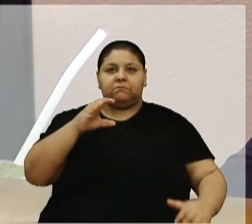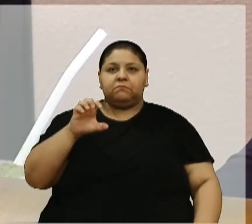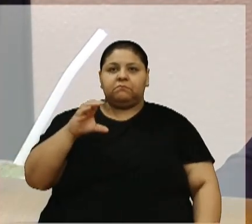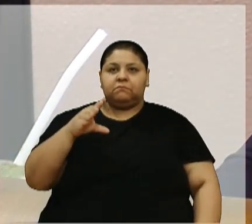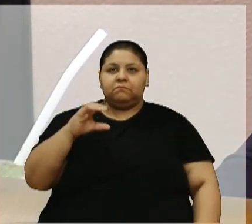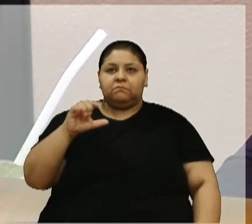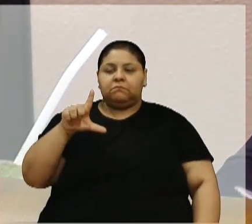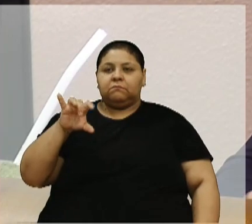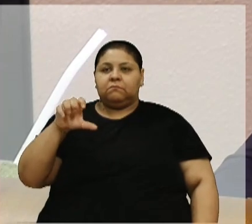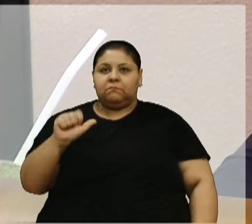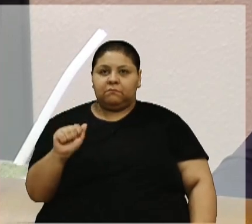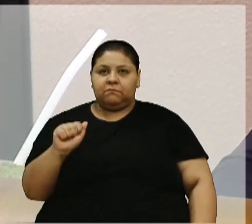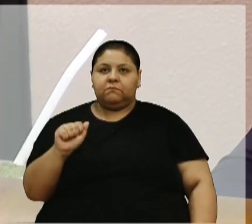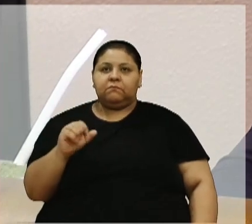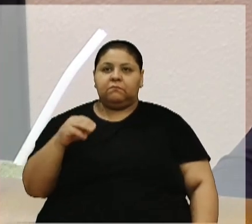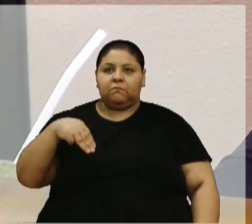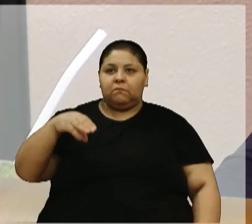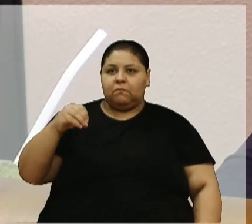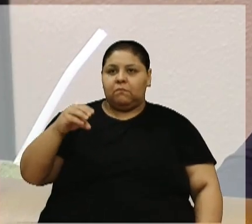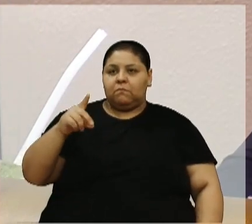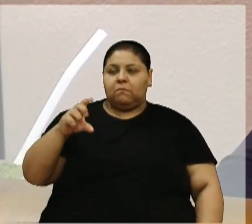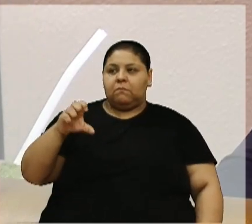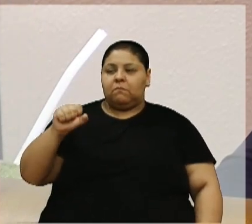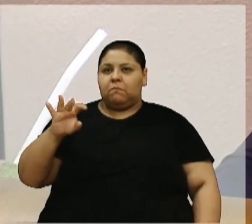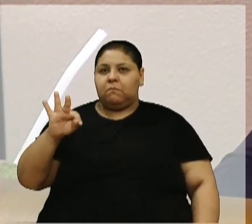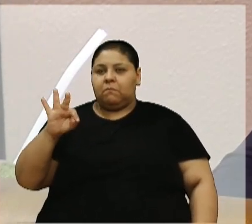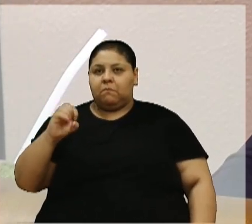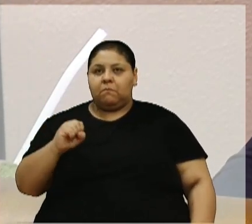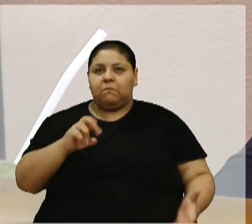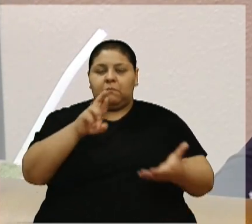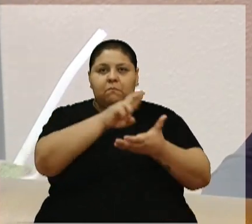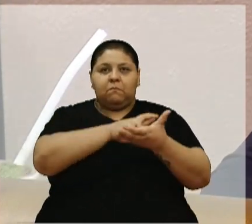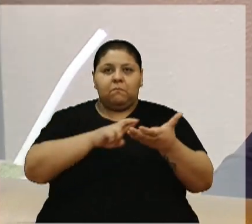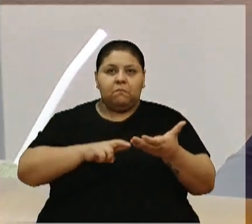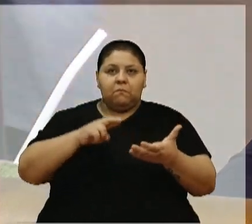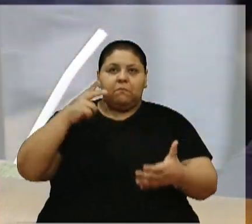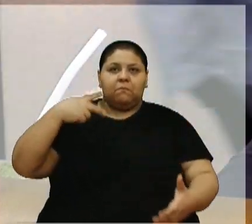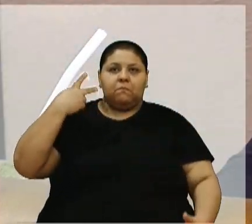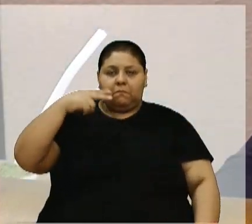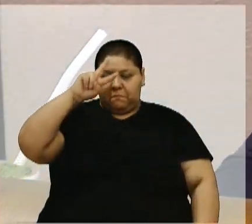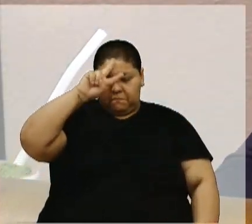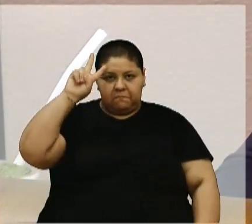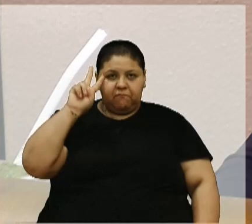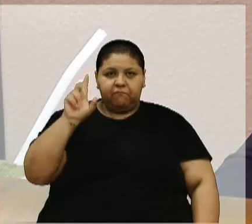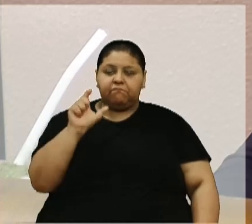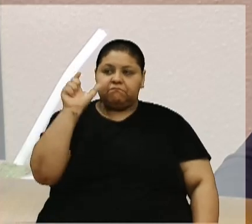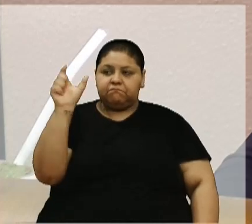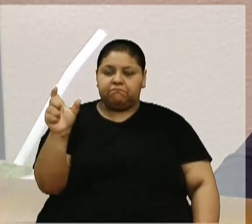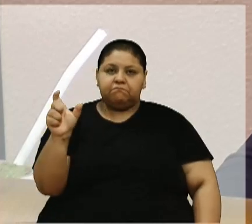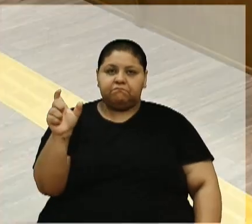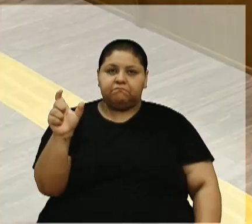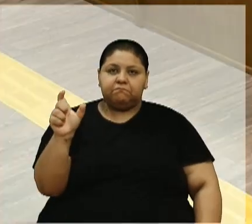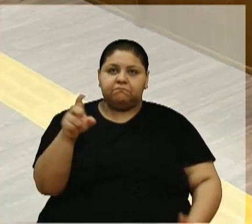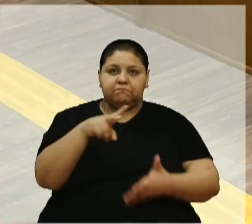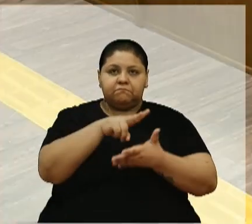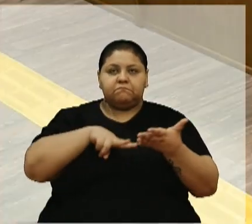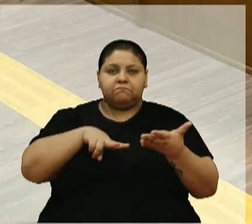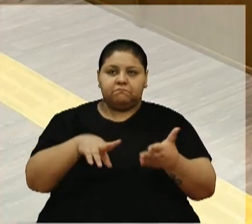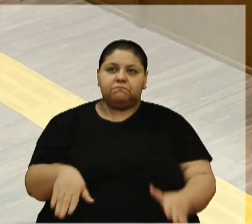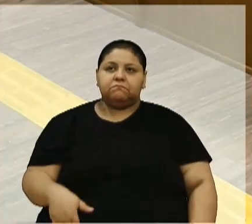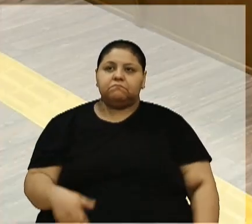Cecília Rodrigues Modesto. Relator, vereador Velocino Ex, com a palavra o relator para a leitura do